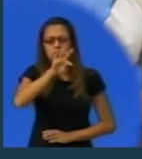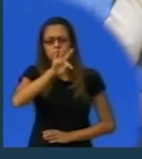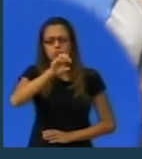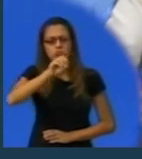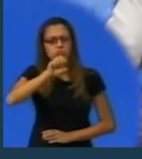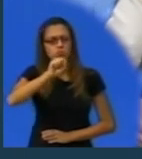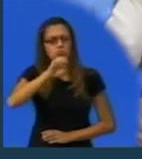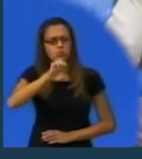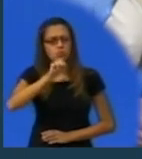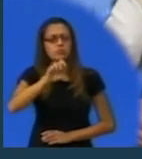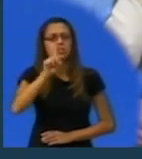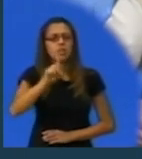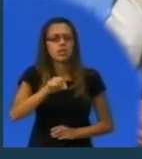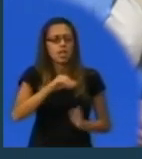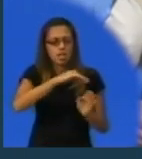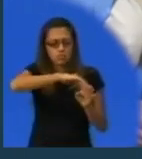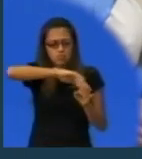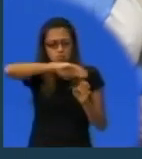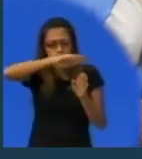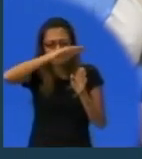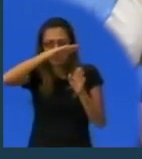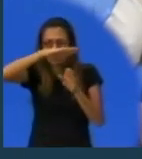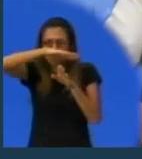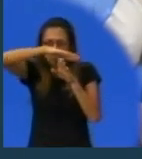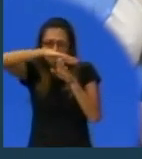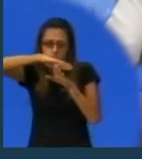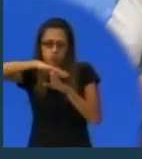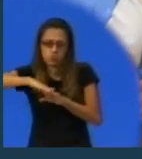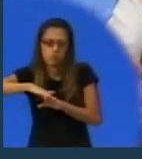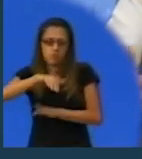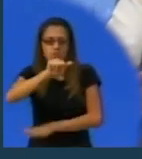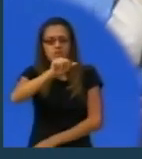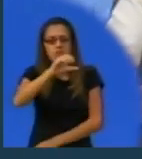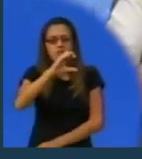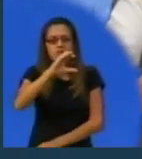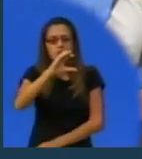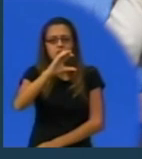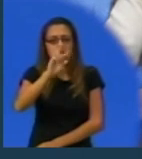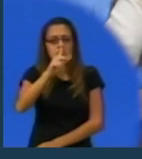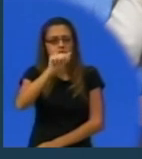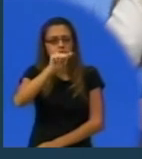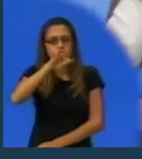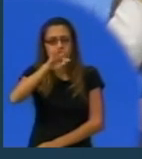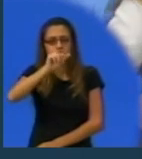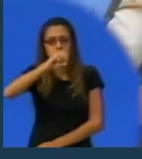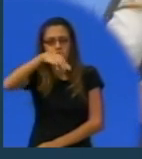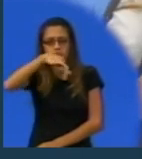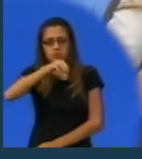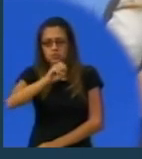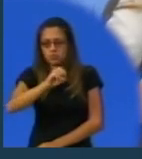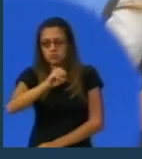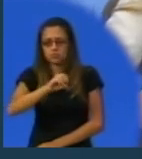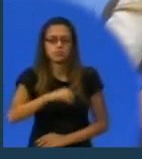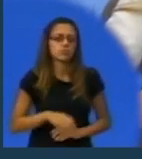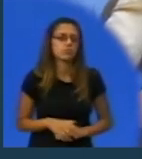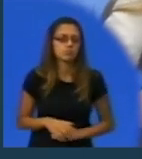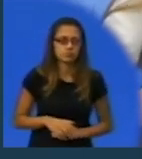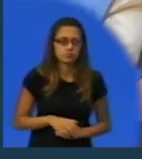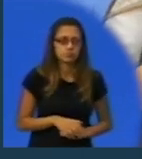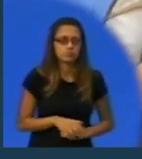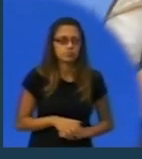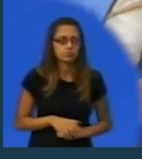é o achatamento de uma curva normal. Então, no caso lá de uma curva platicúrtica, essa curva é mais